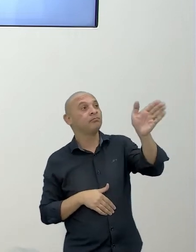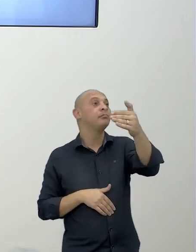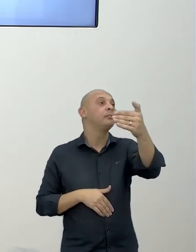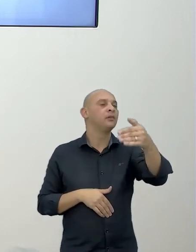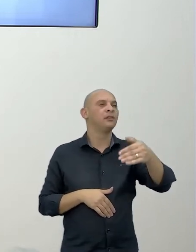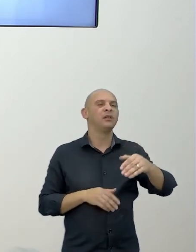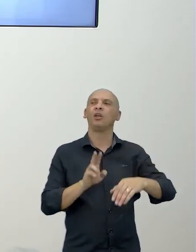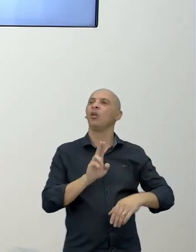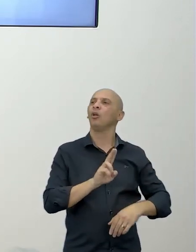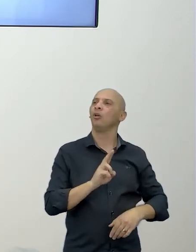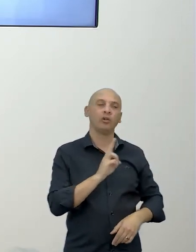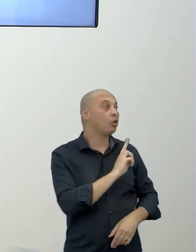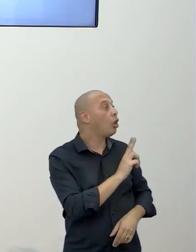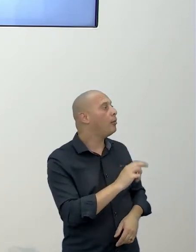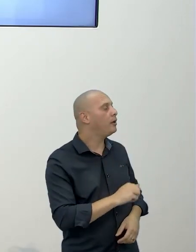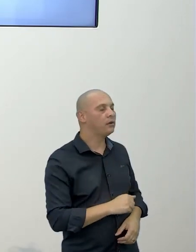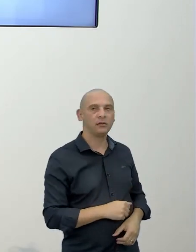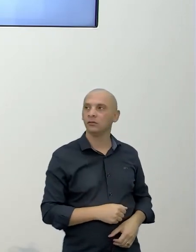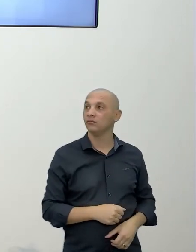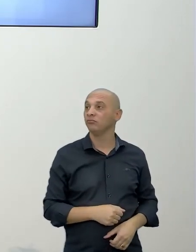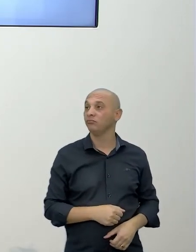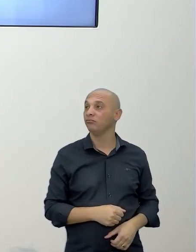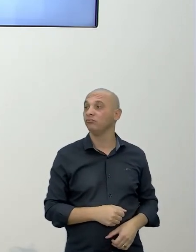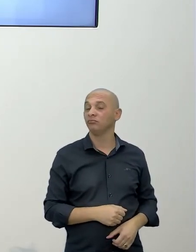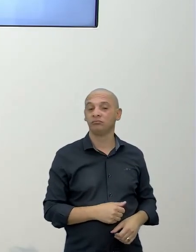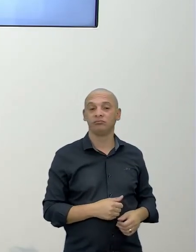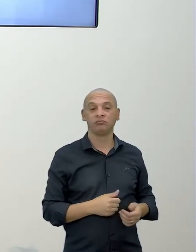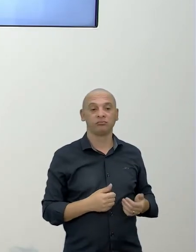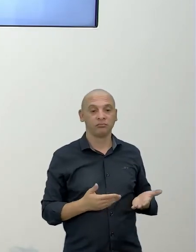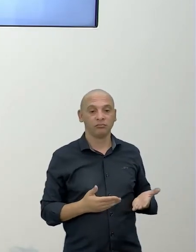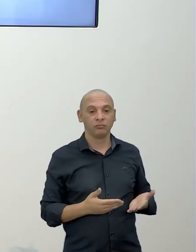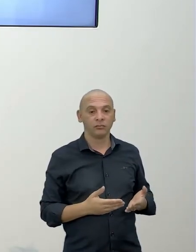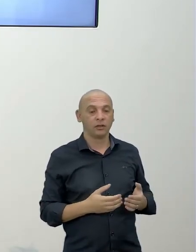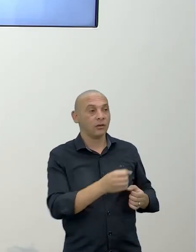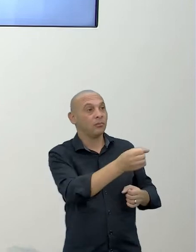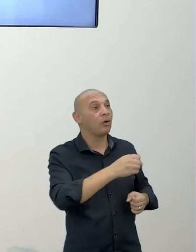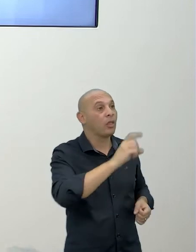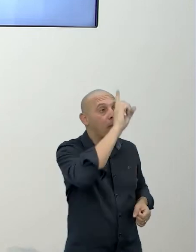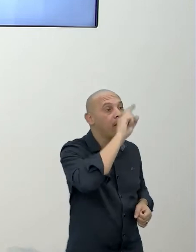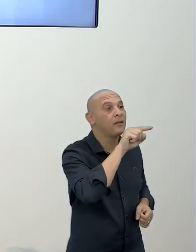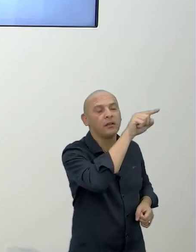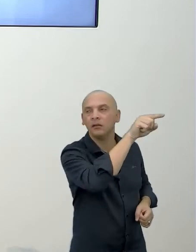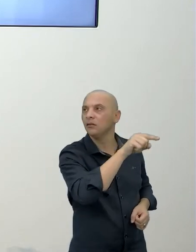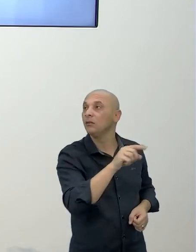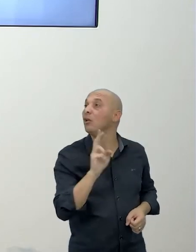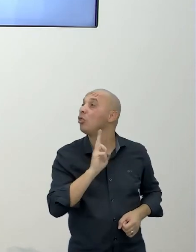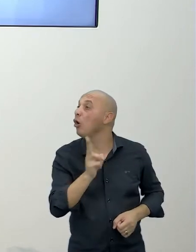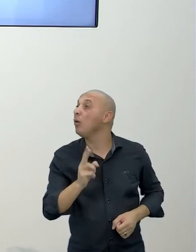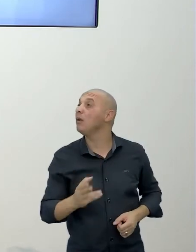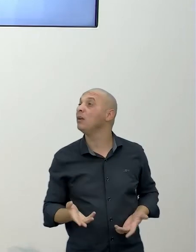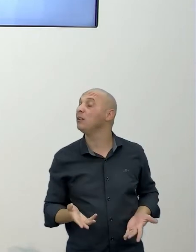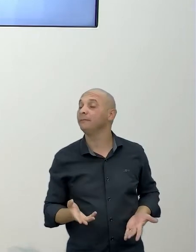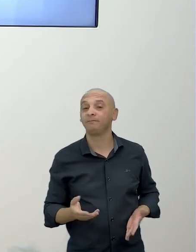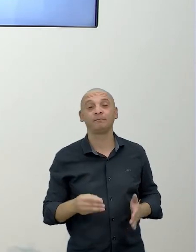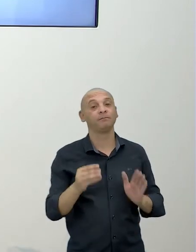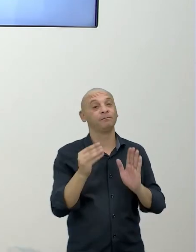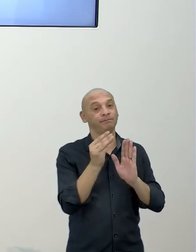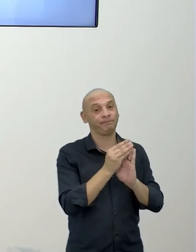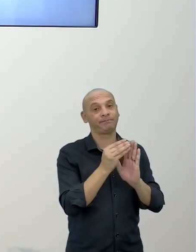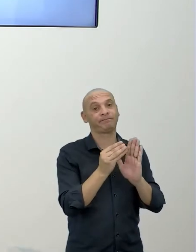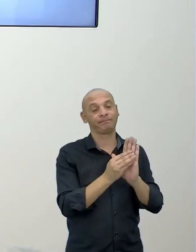Poxa, você sobe aqui, ó, vira à esquerda. Mas qual é o nome? Não, é aquela ONG lá. Você sobe aqui, vira à esquerda,